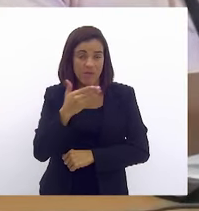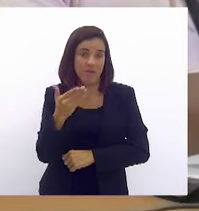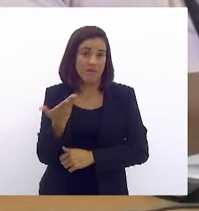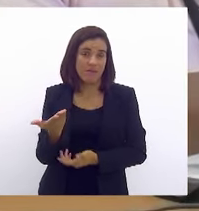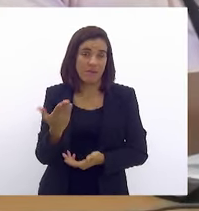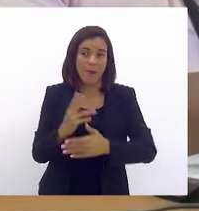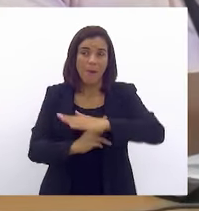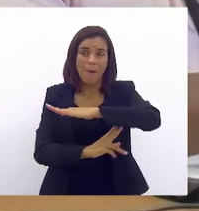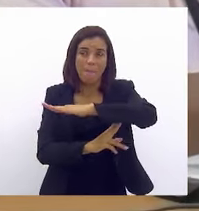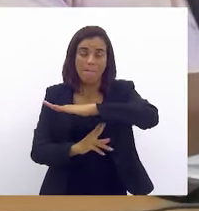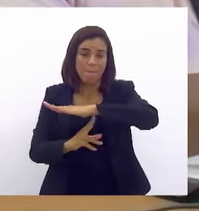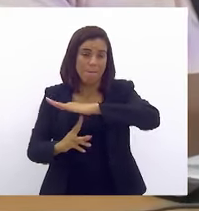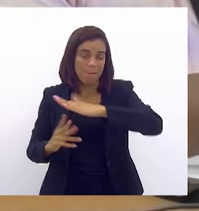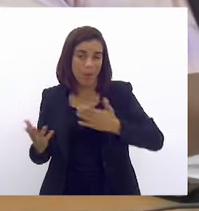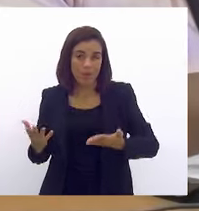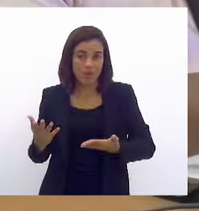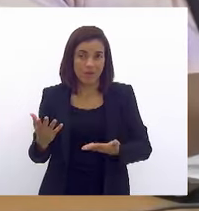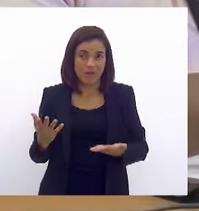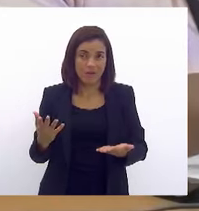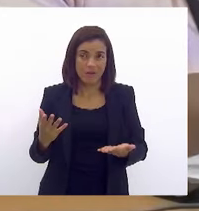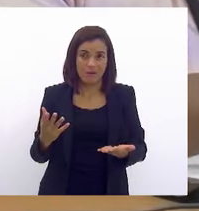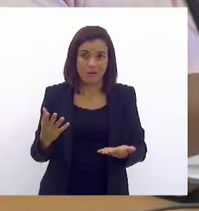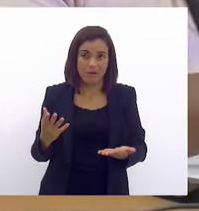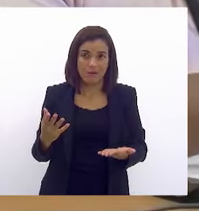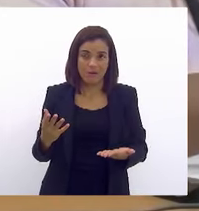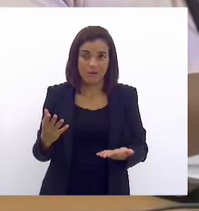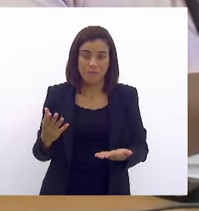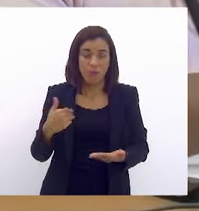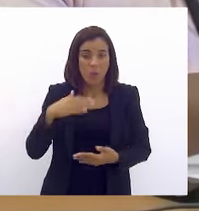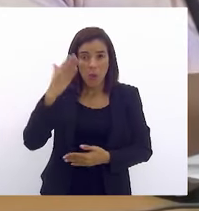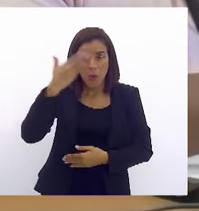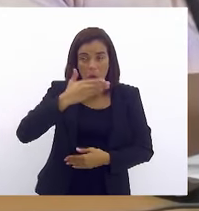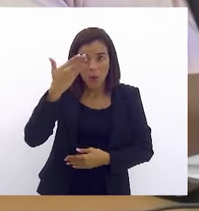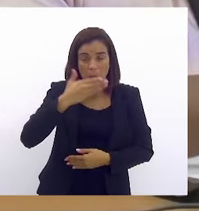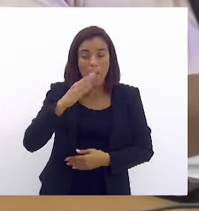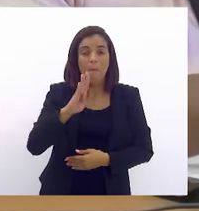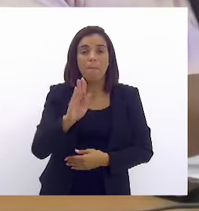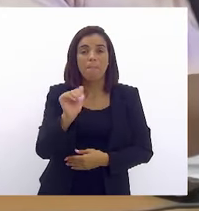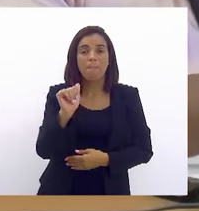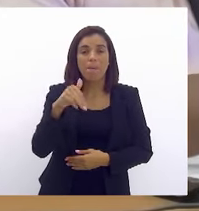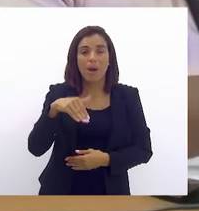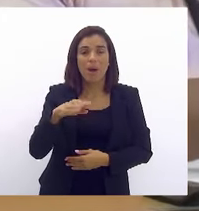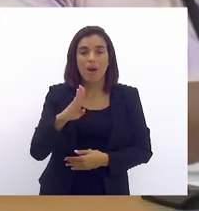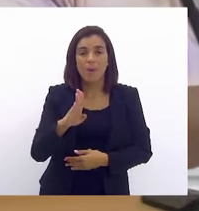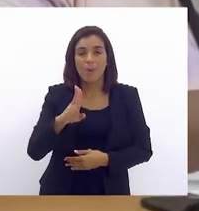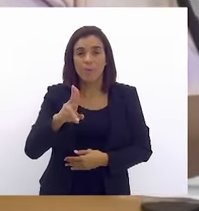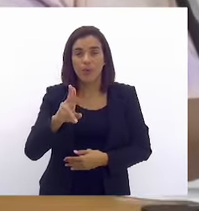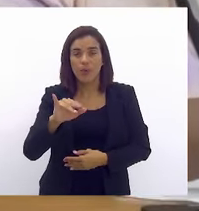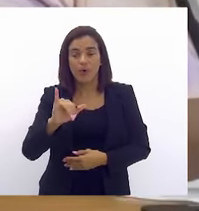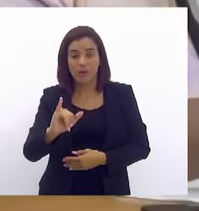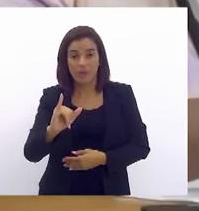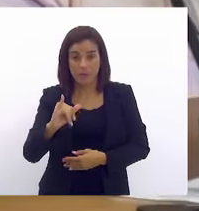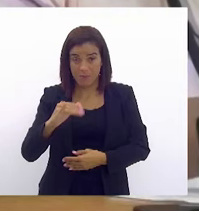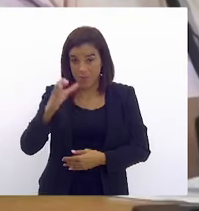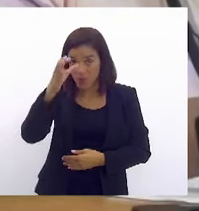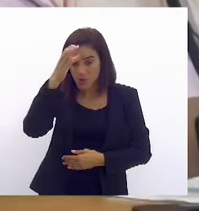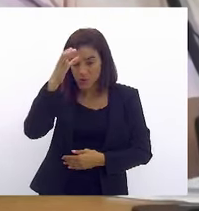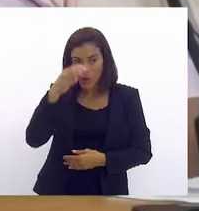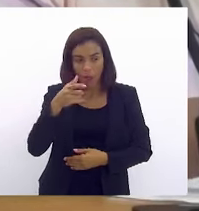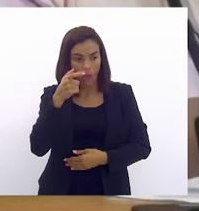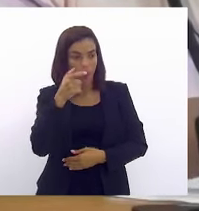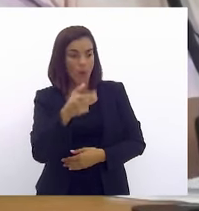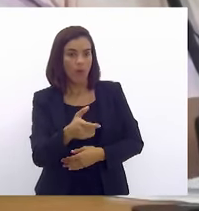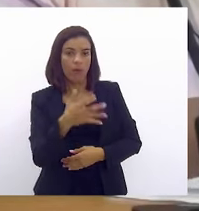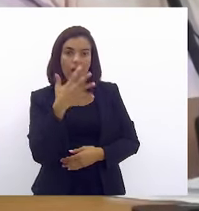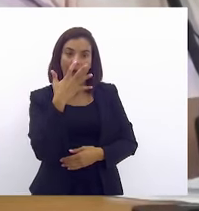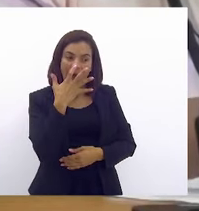peixe embaixo da água. Eu nunca vi isso, deputado. Na minha lagoa de Bambuí, até meus tios lá ficaram impressionados. Chegar